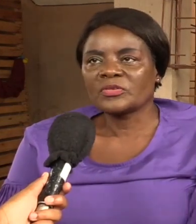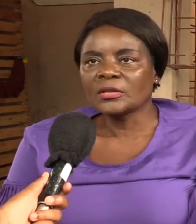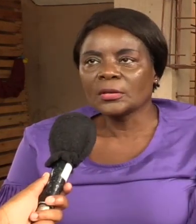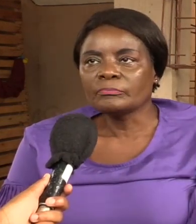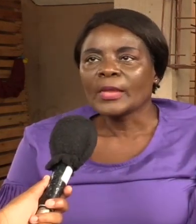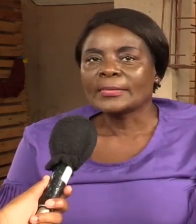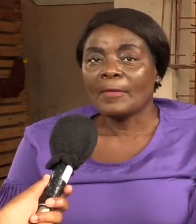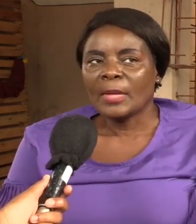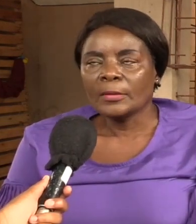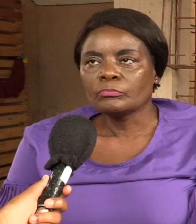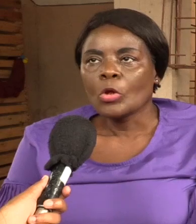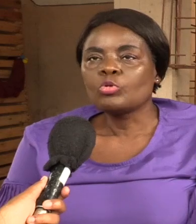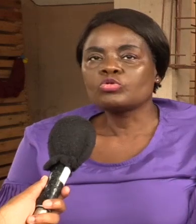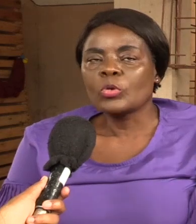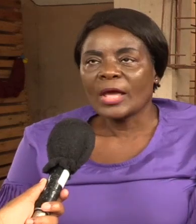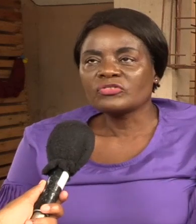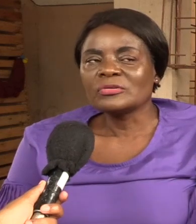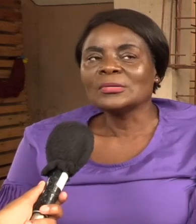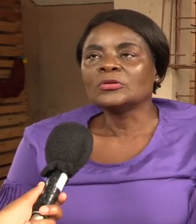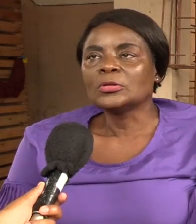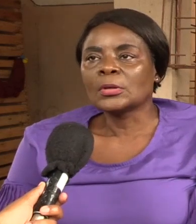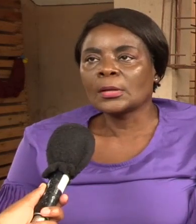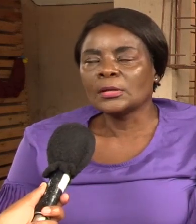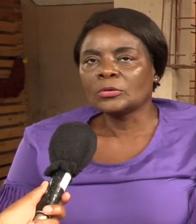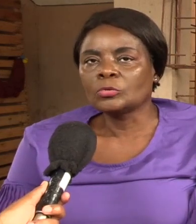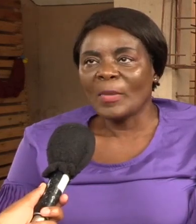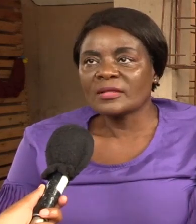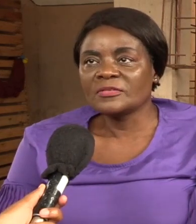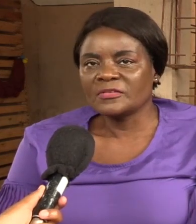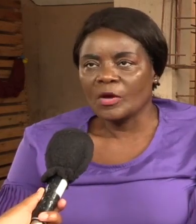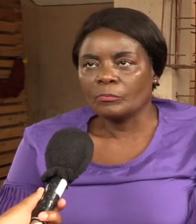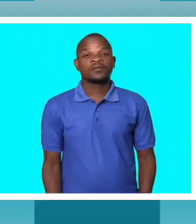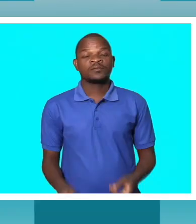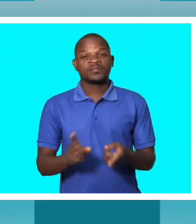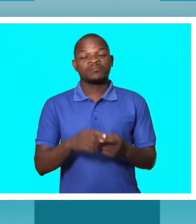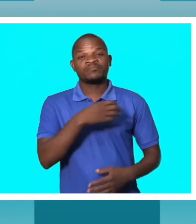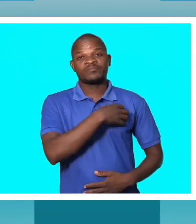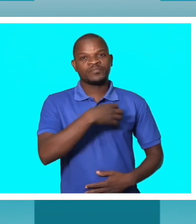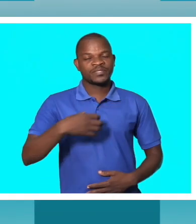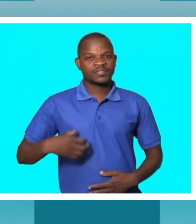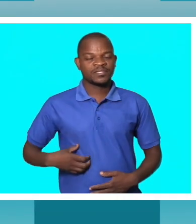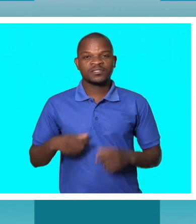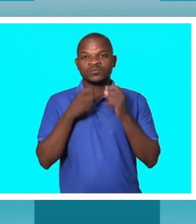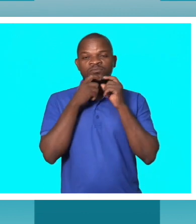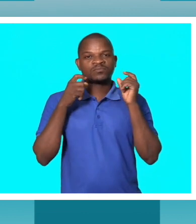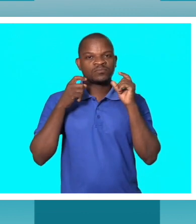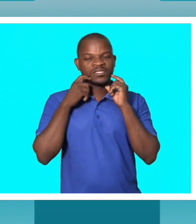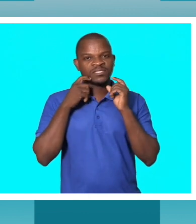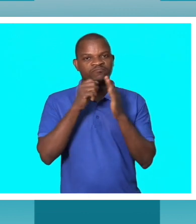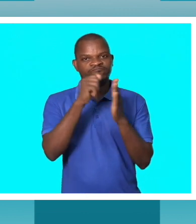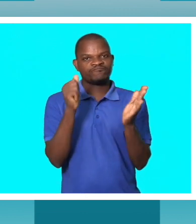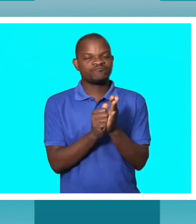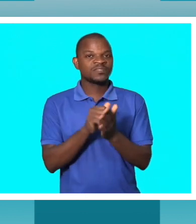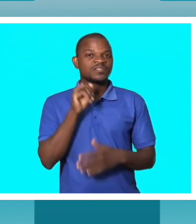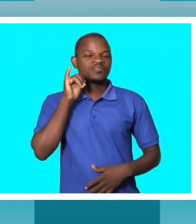estar presentes também nos lugares de tomada de decisão. Entretanto, o presidente da República,